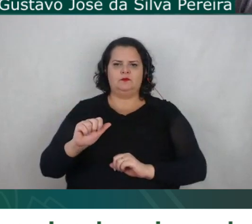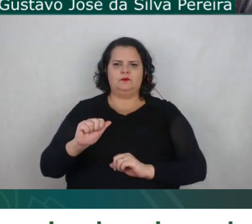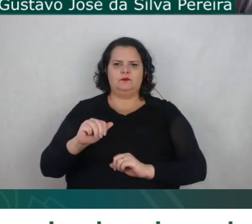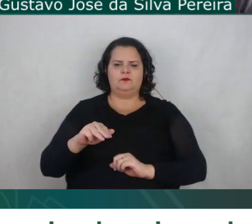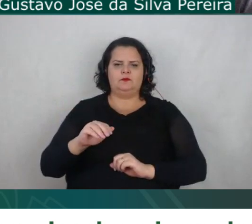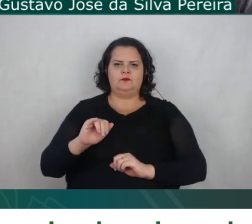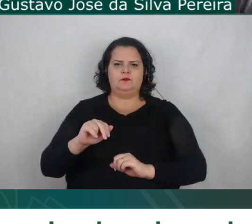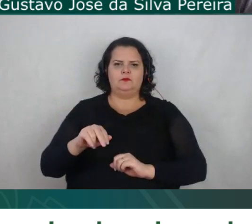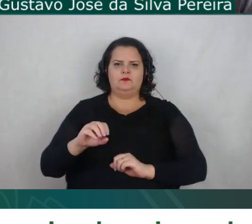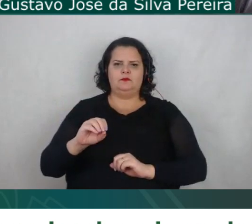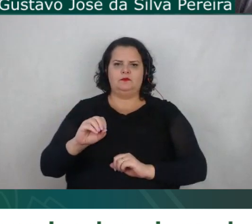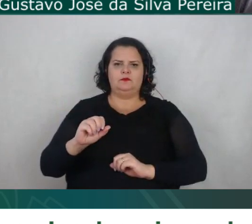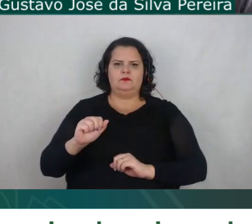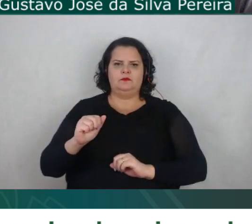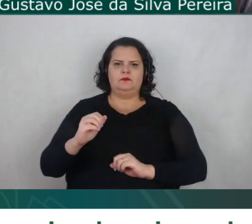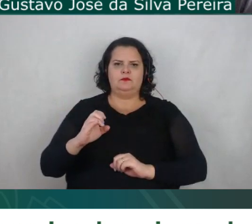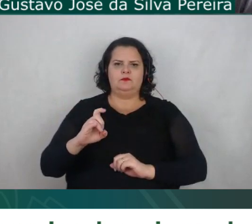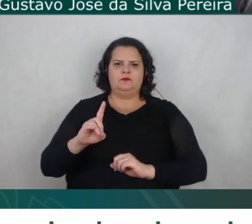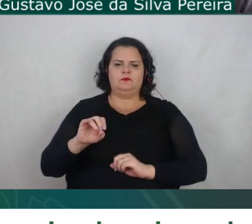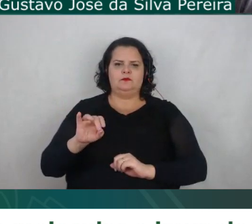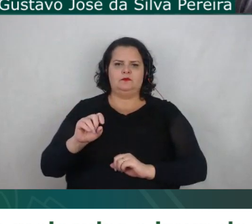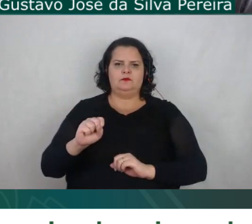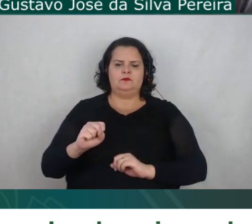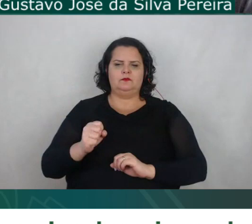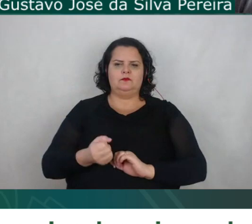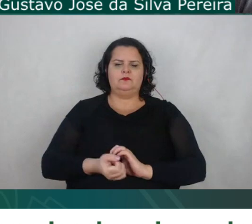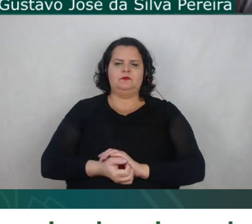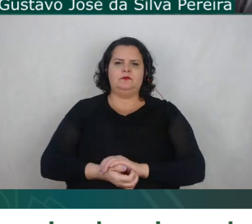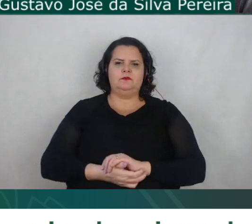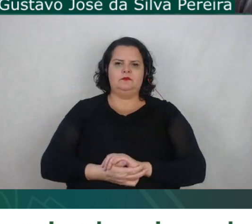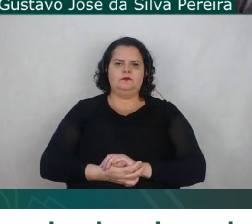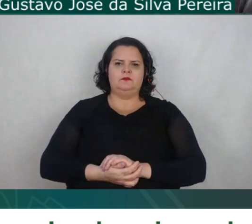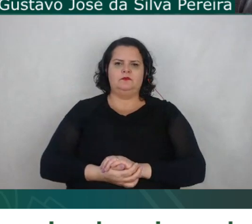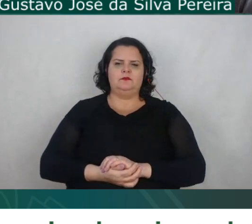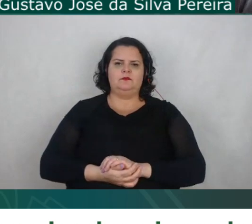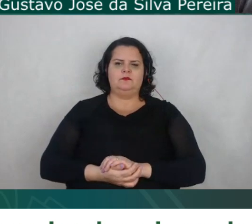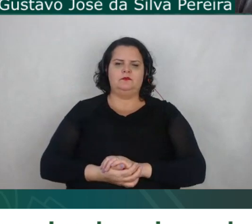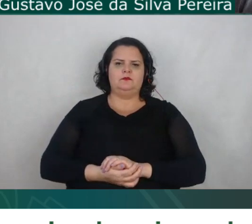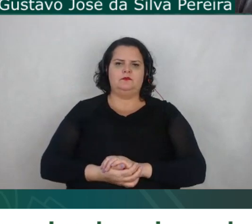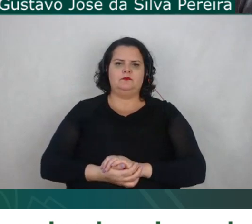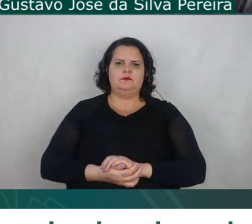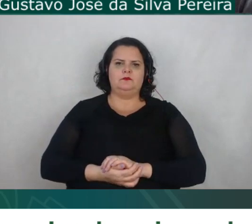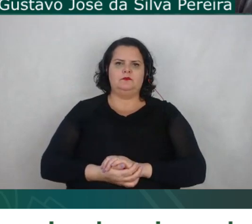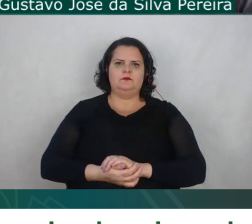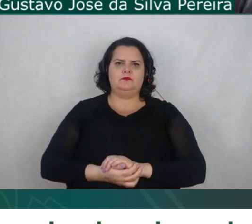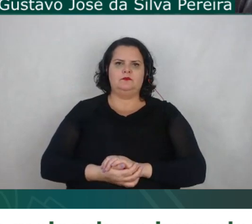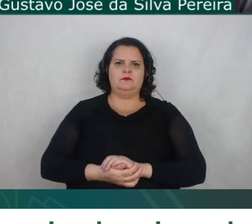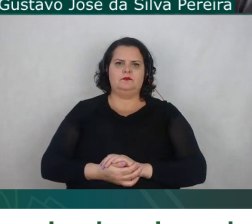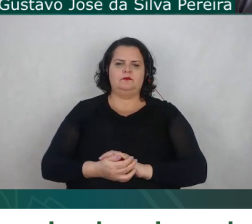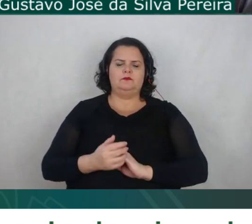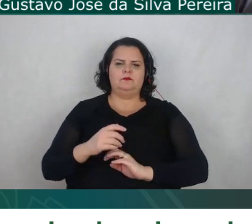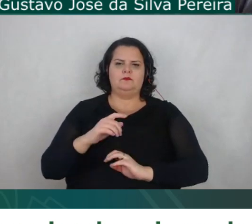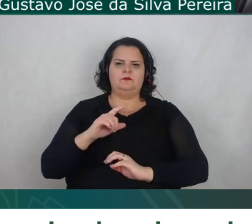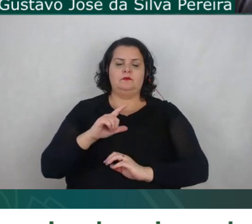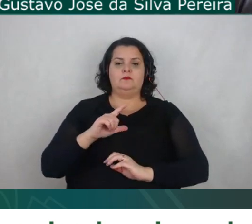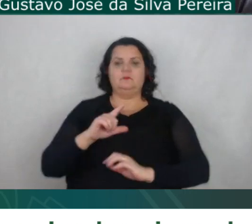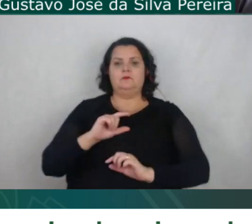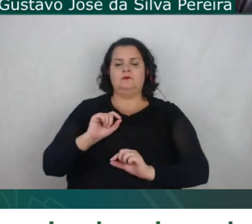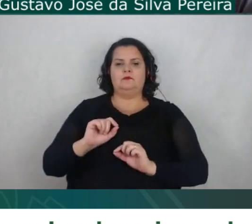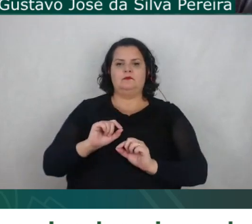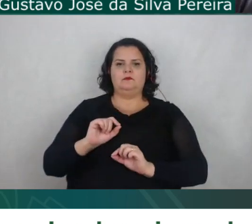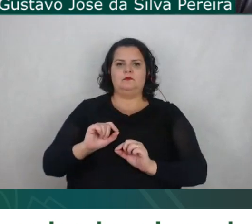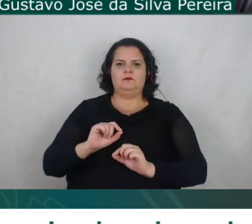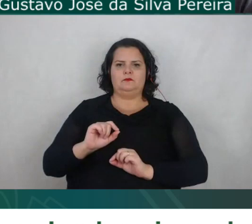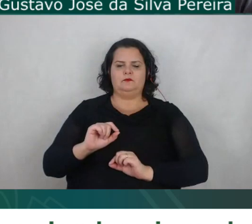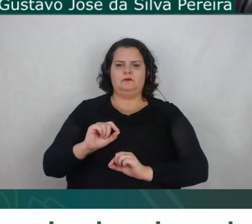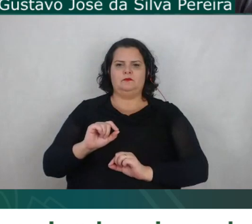positivamente carregados. Então existe uma estreita rede, uma grande. É um capsidoidal porque ele percorre o formato